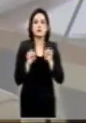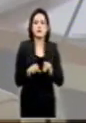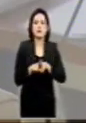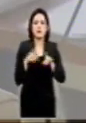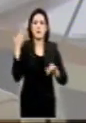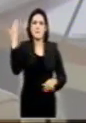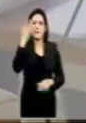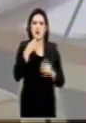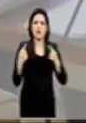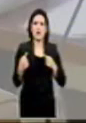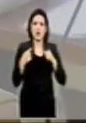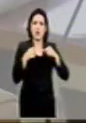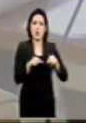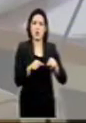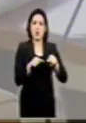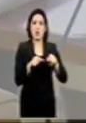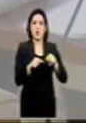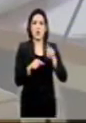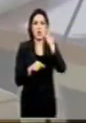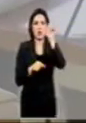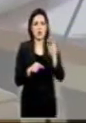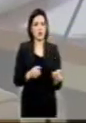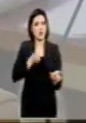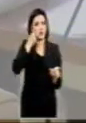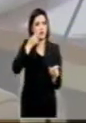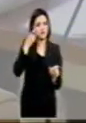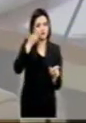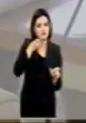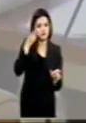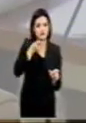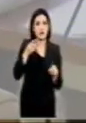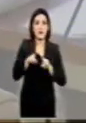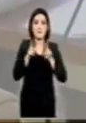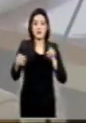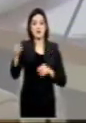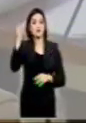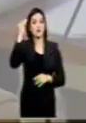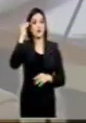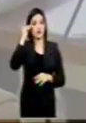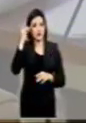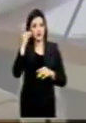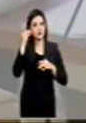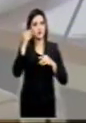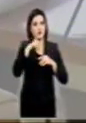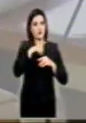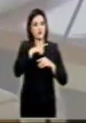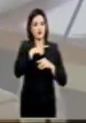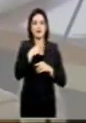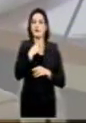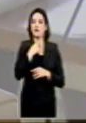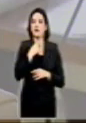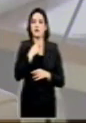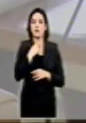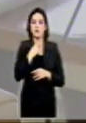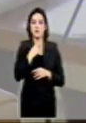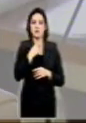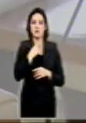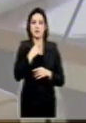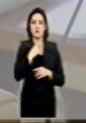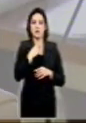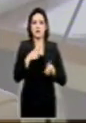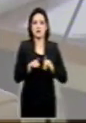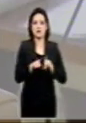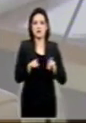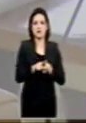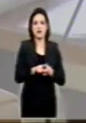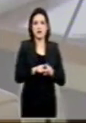contra a autoridade com prerrogativa de foro. Esse entendimento, disse Sua Excelência, não pode ser projetado para as provas